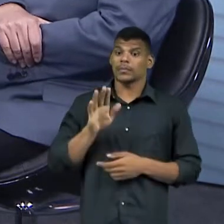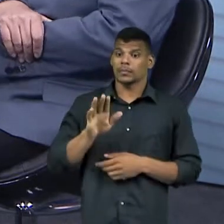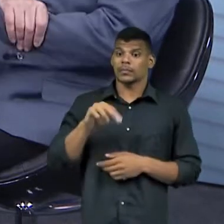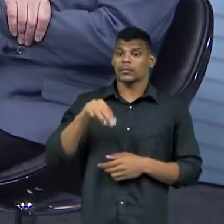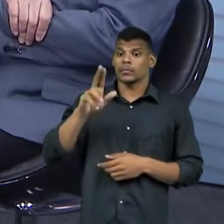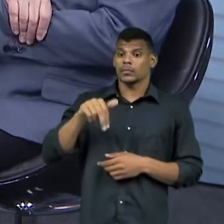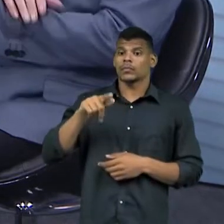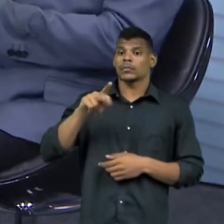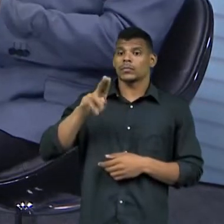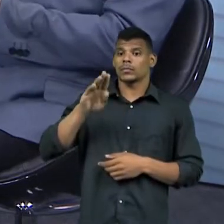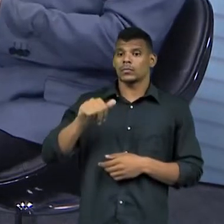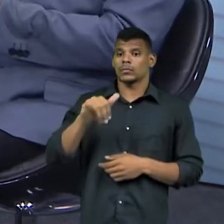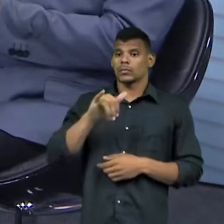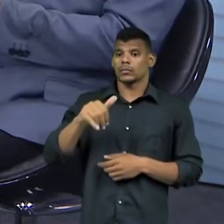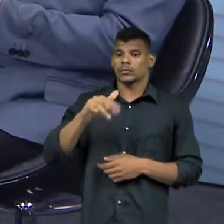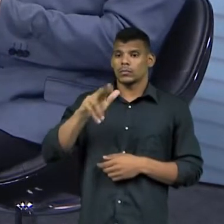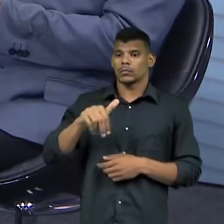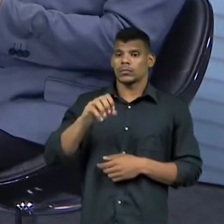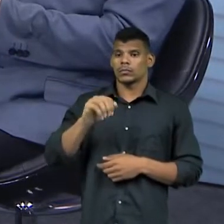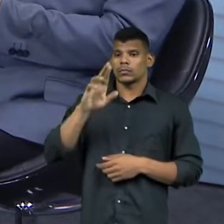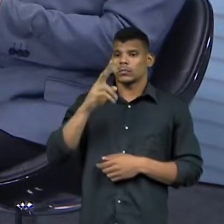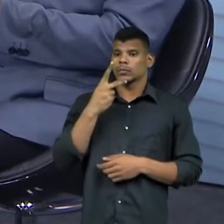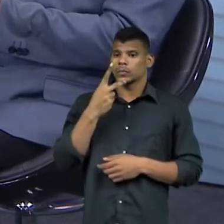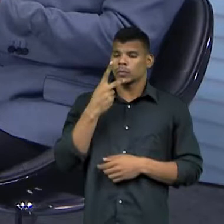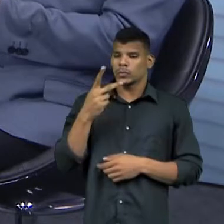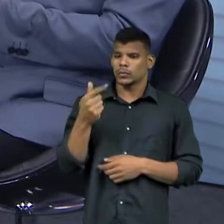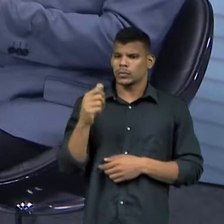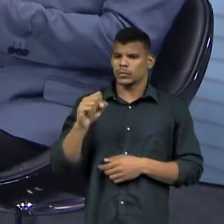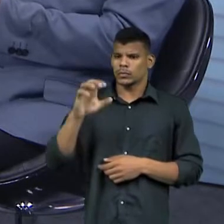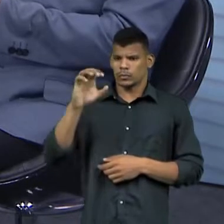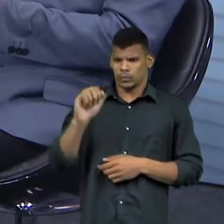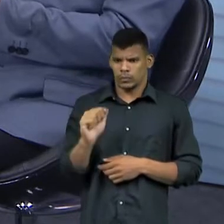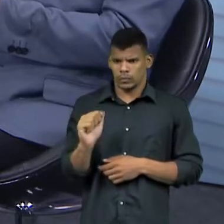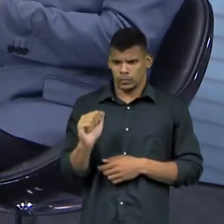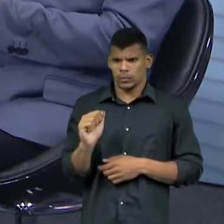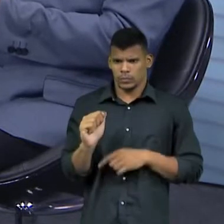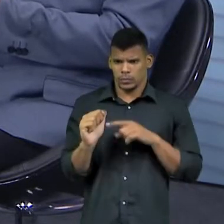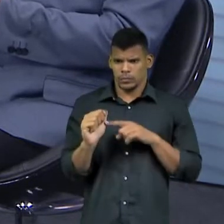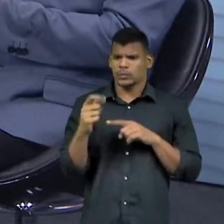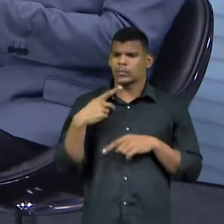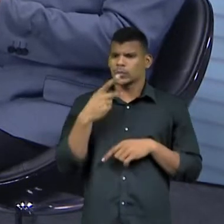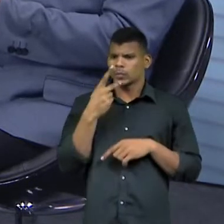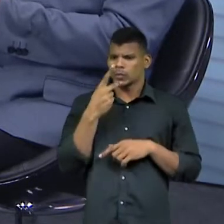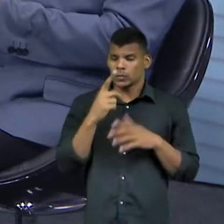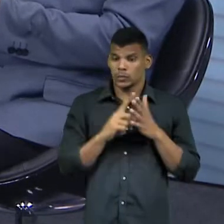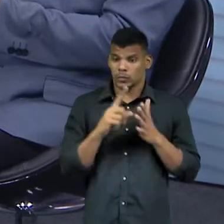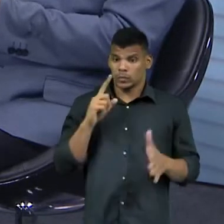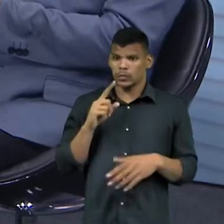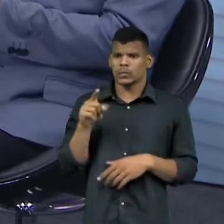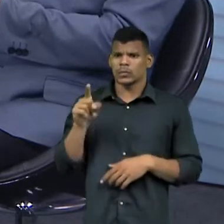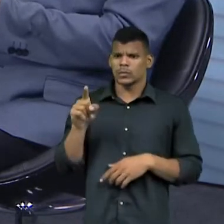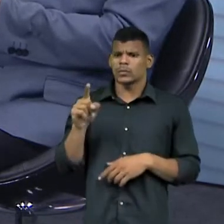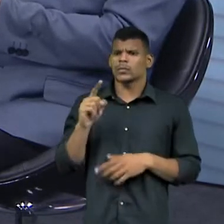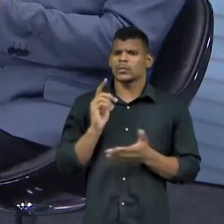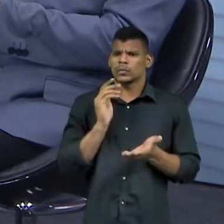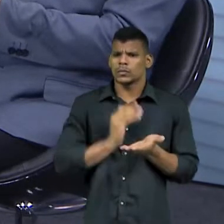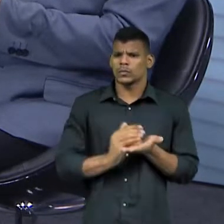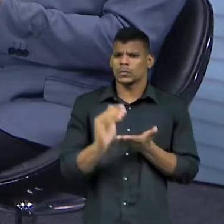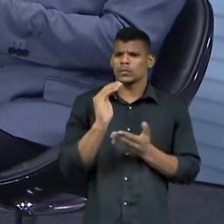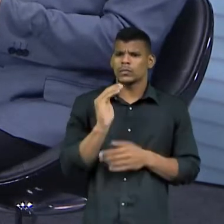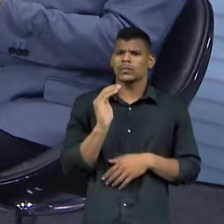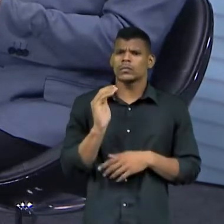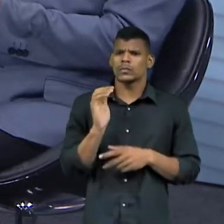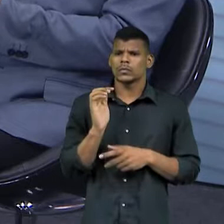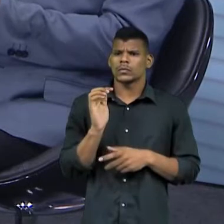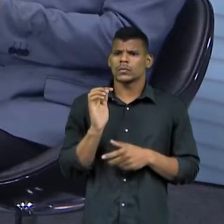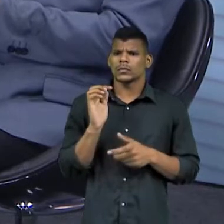maravilha Dr Muga antes da gente conversar as falavas da da páscoa o senhor eh Logo no início o senhor começou a trabalhar junto